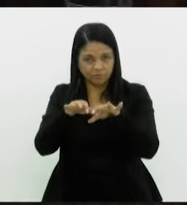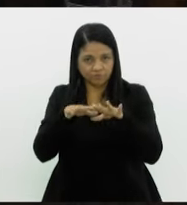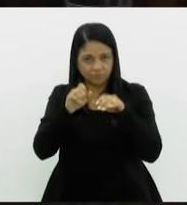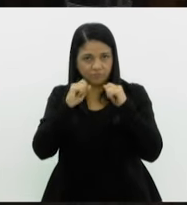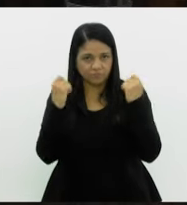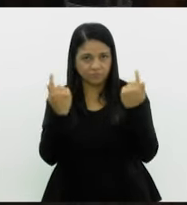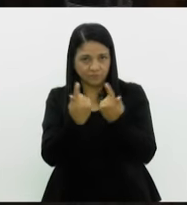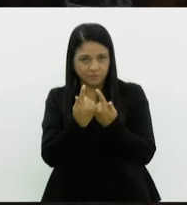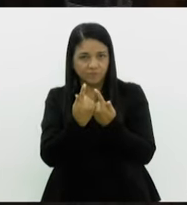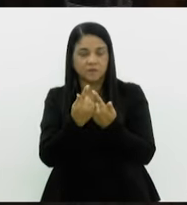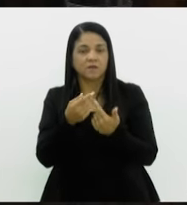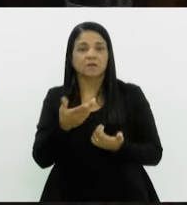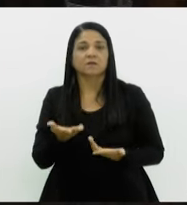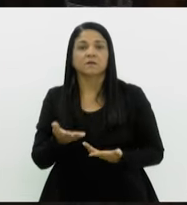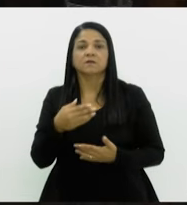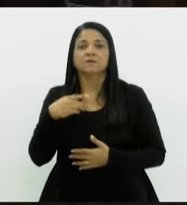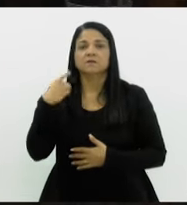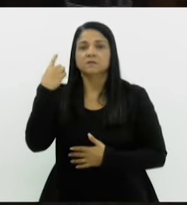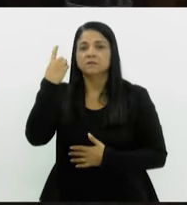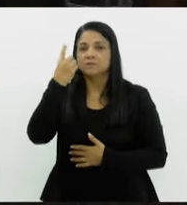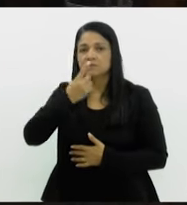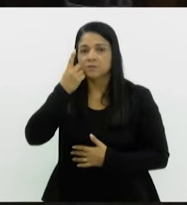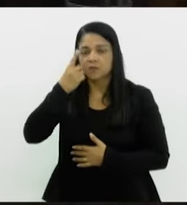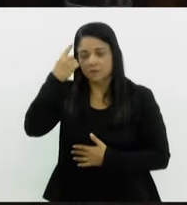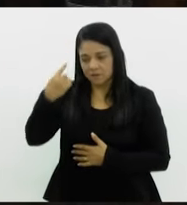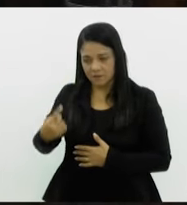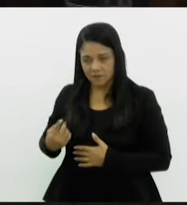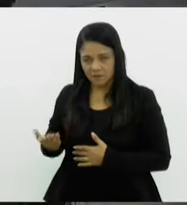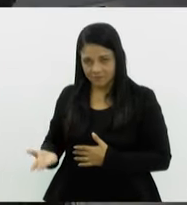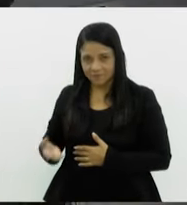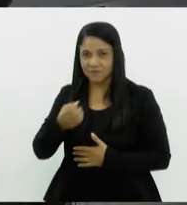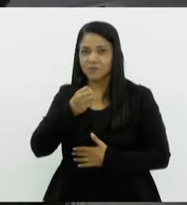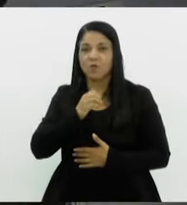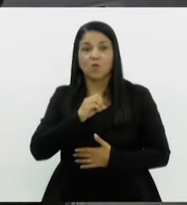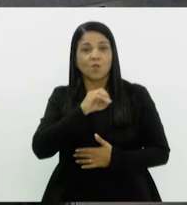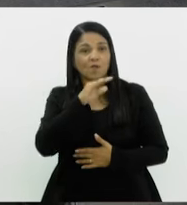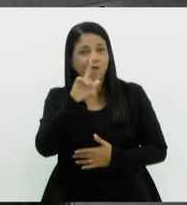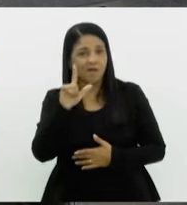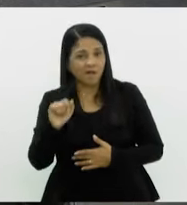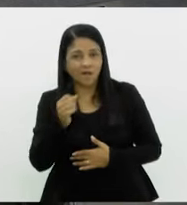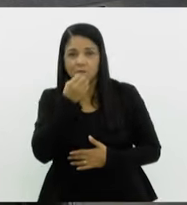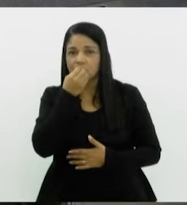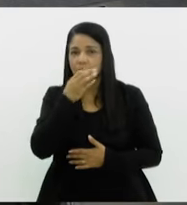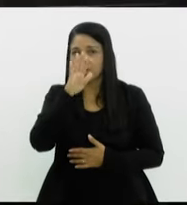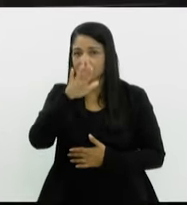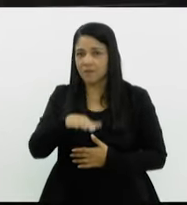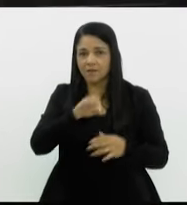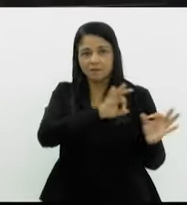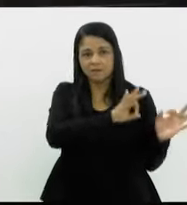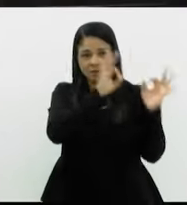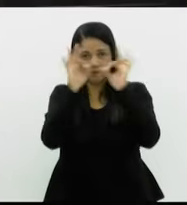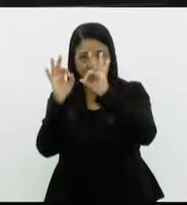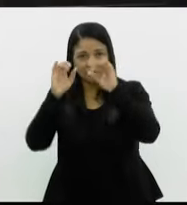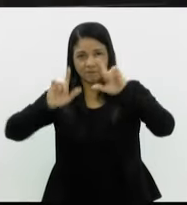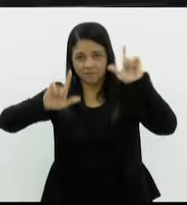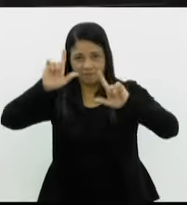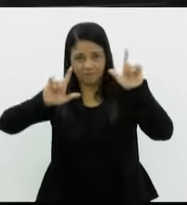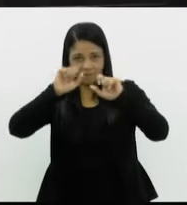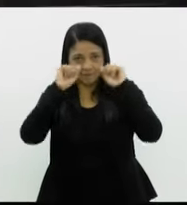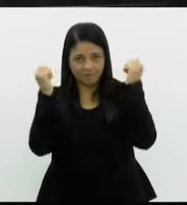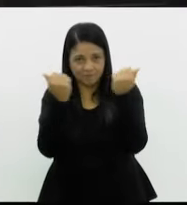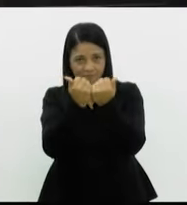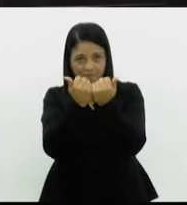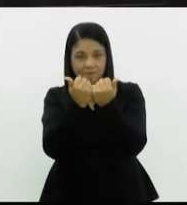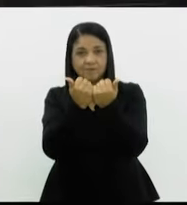Legislativa. Deputada Dani Balbi. Olá, boa tarde a todas e todos que nos acompanham pela TV Alerge. Subo